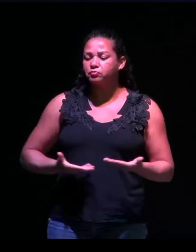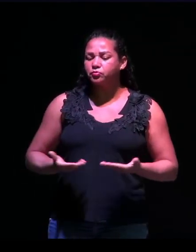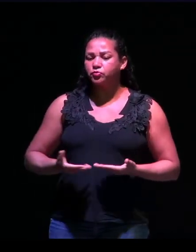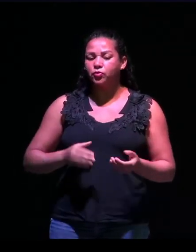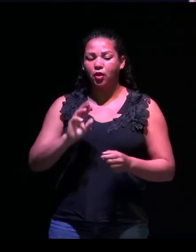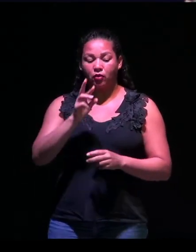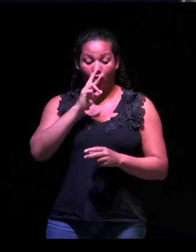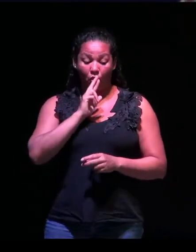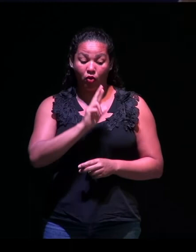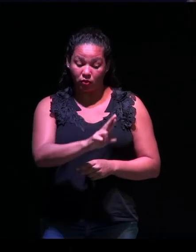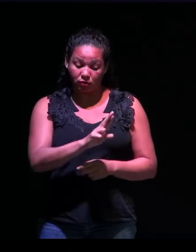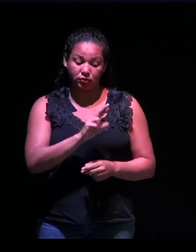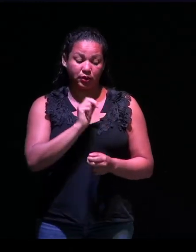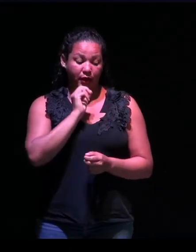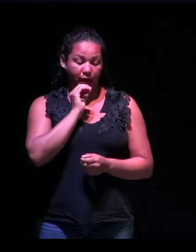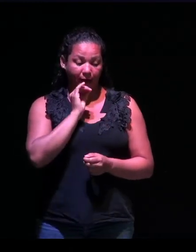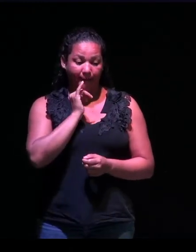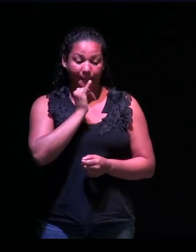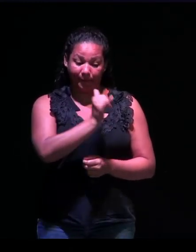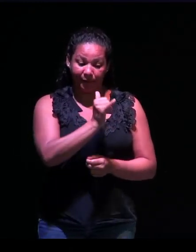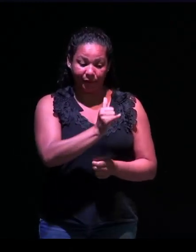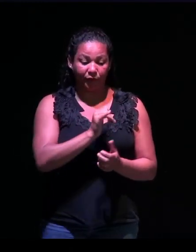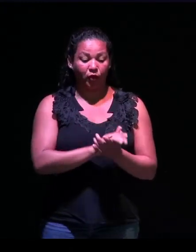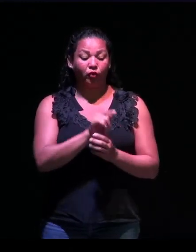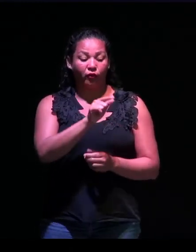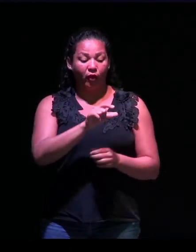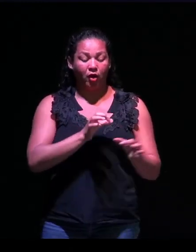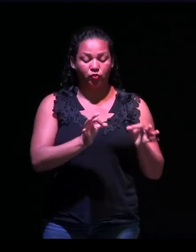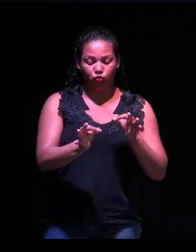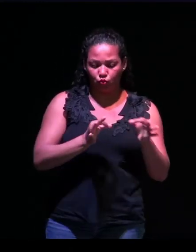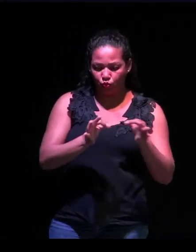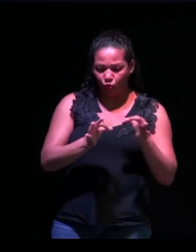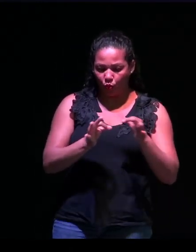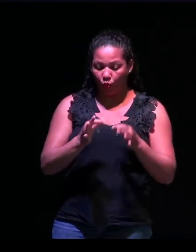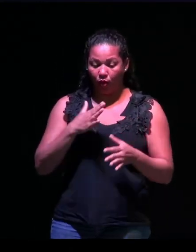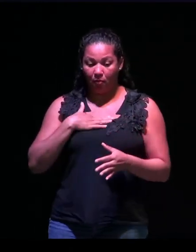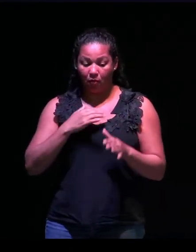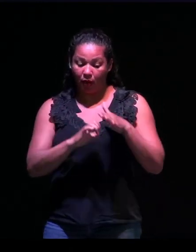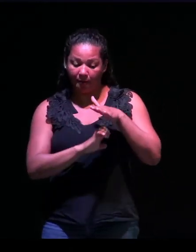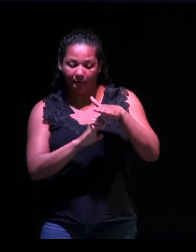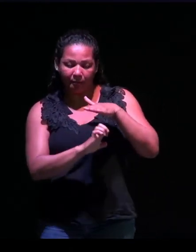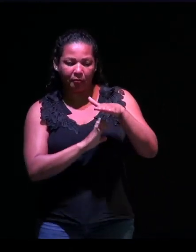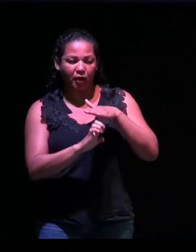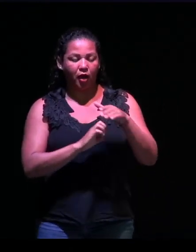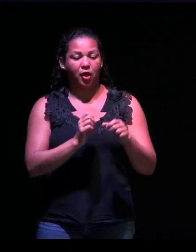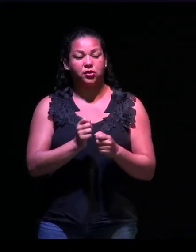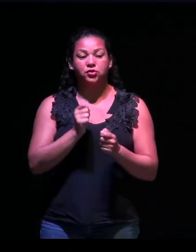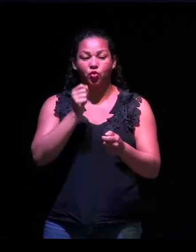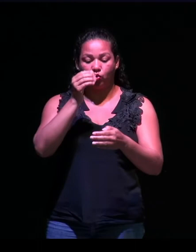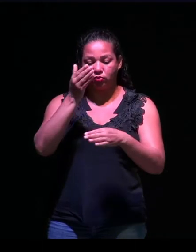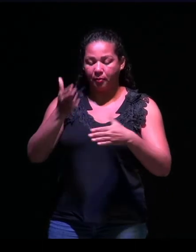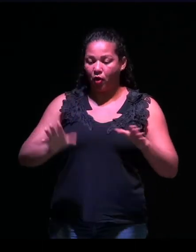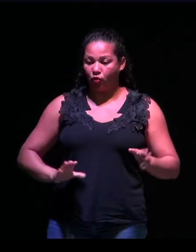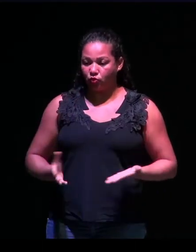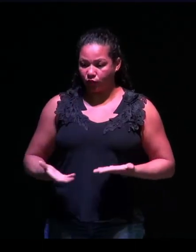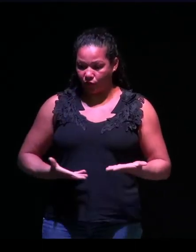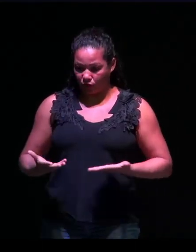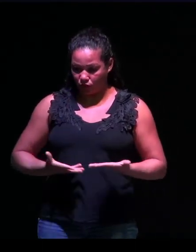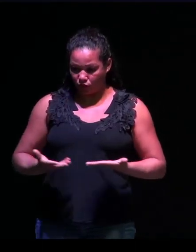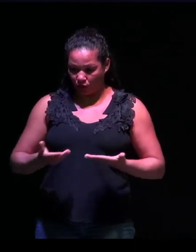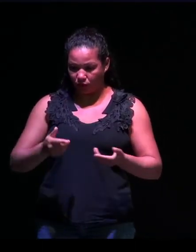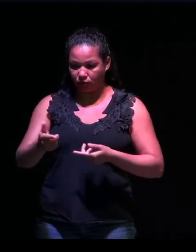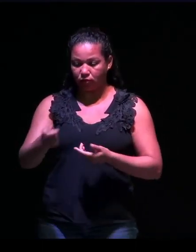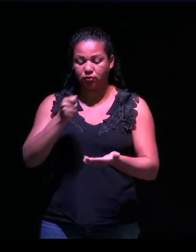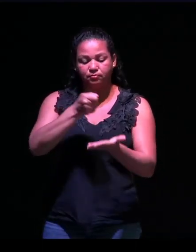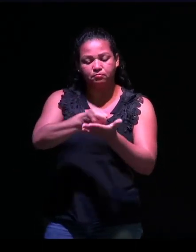para ele, e disse: você vai tomar conta do meu negócio, você vai pagar o salário dos funcionários no dia certo, você vai dar alimento para